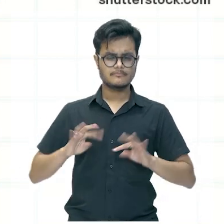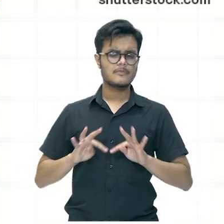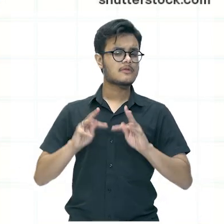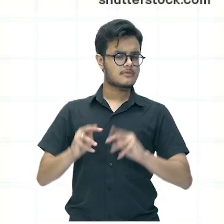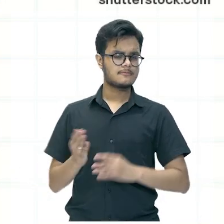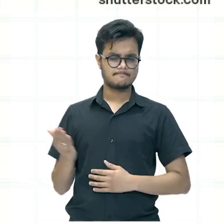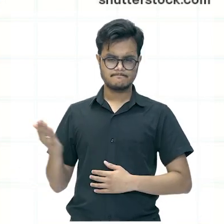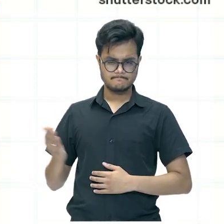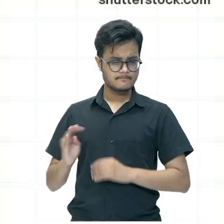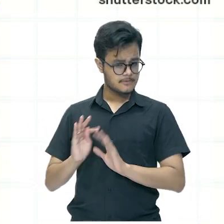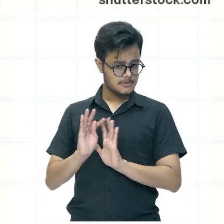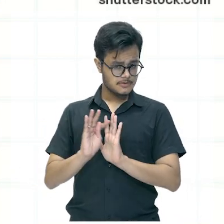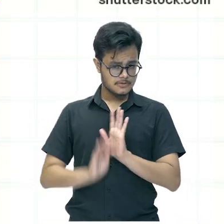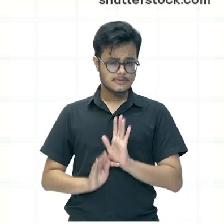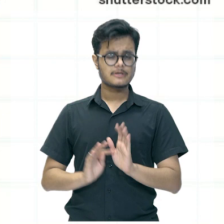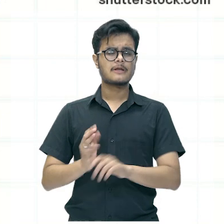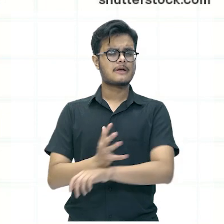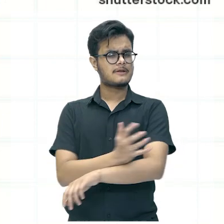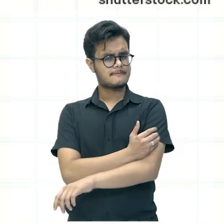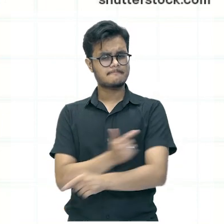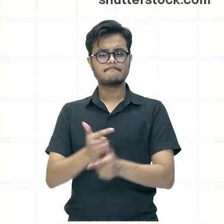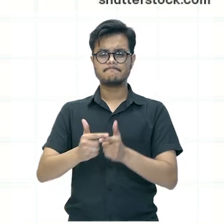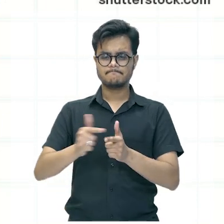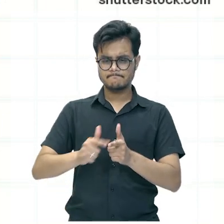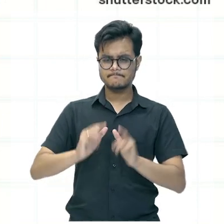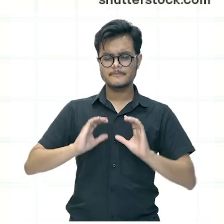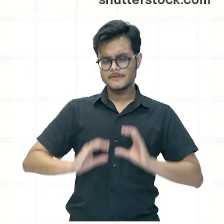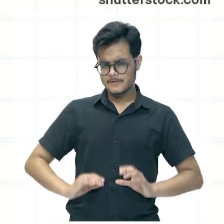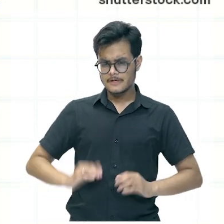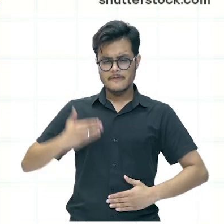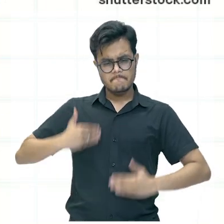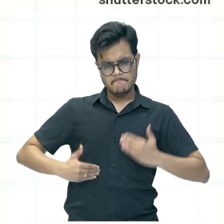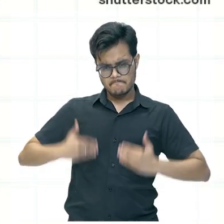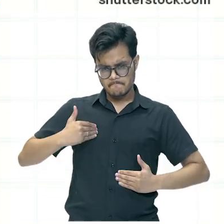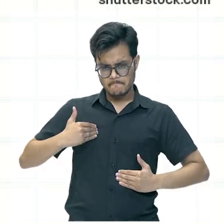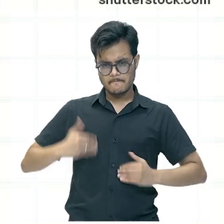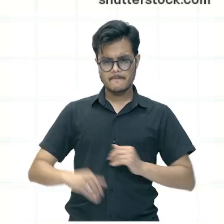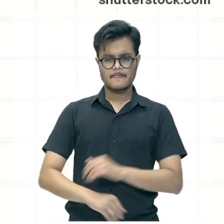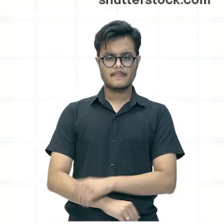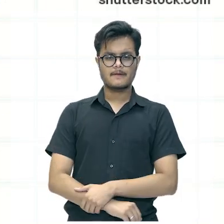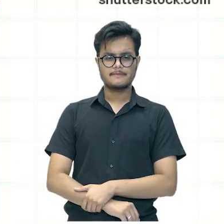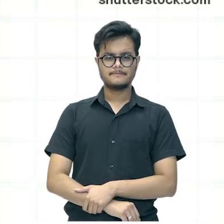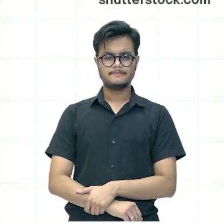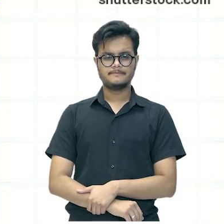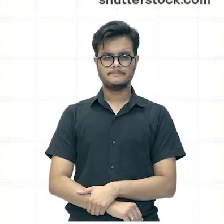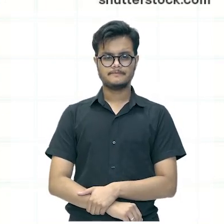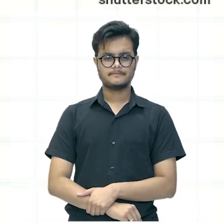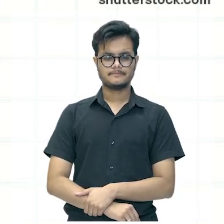olha. Problemas emocionais, funcionais e problemas físicos também, né? Olha aqui,